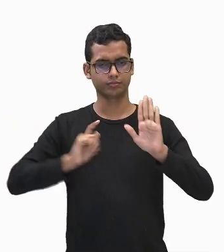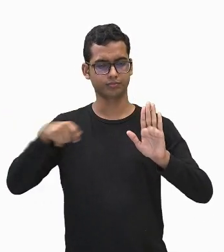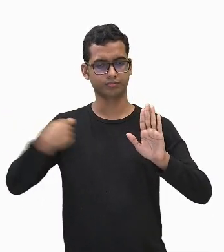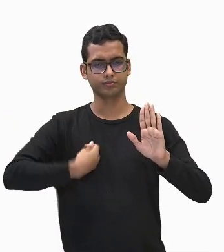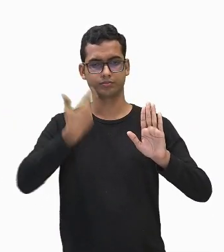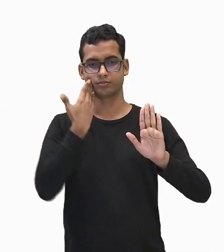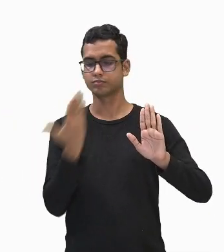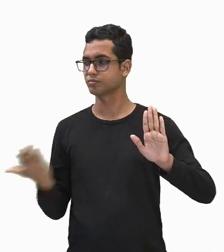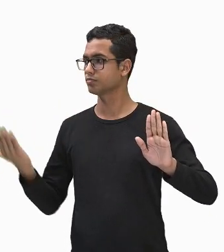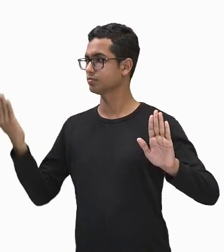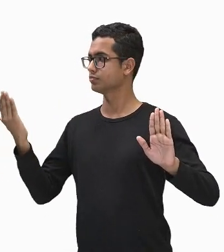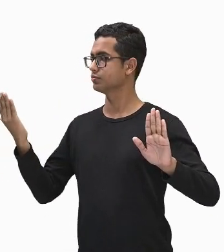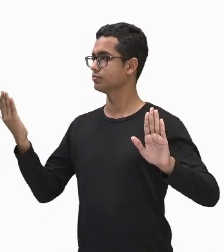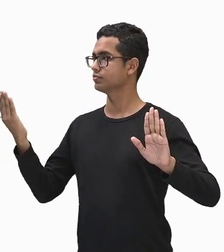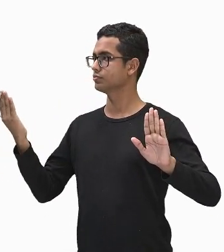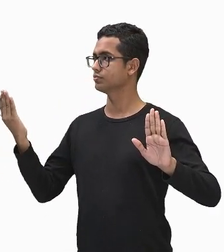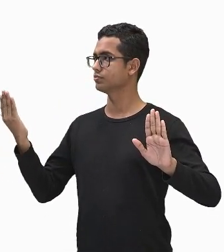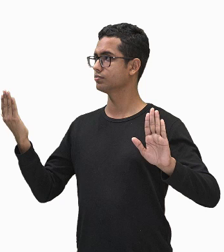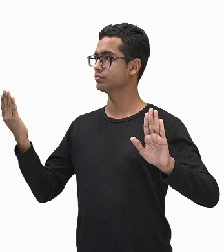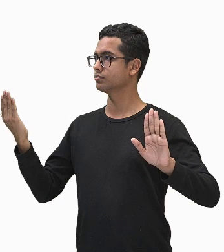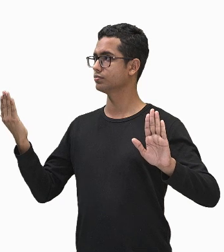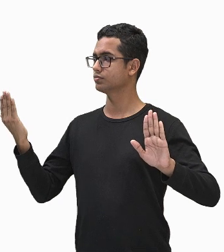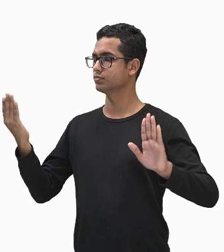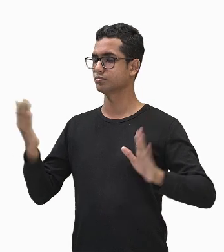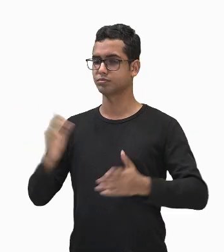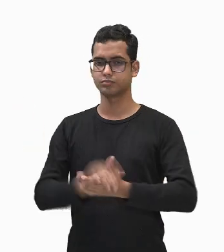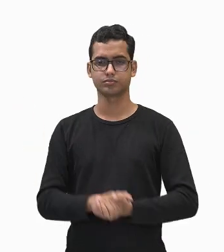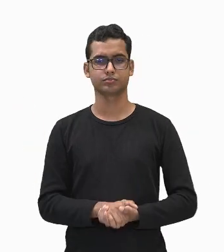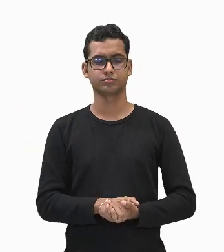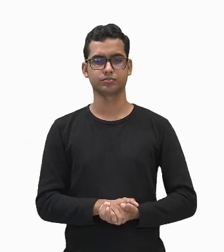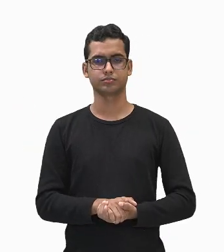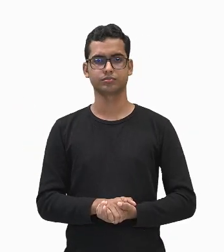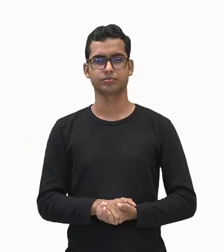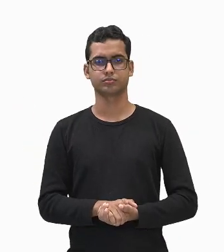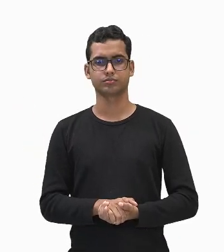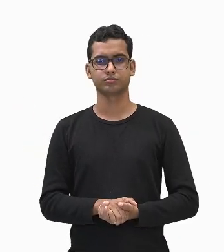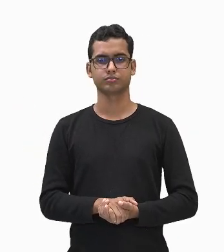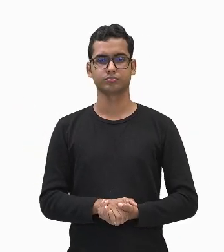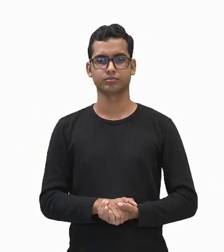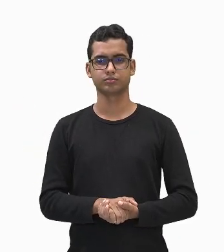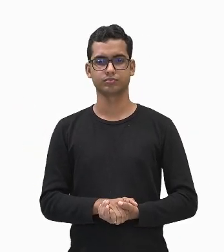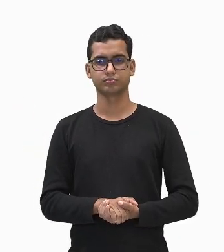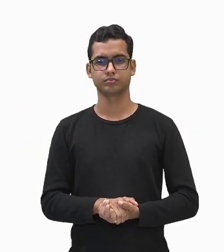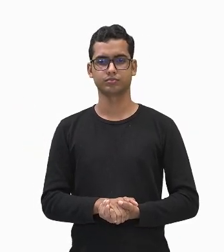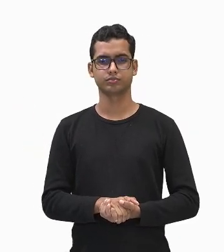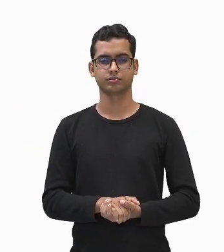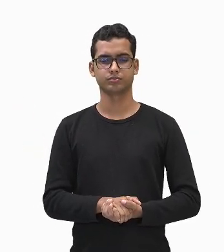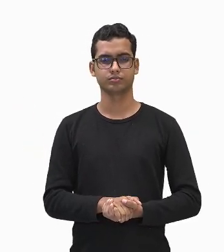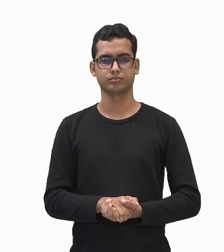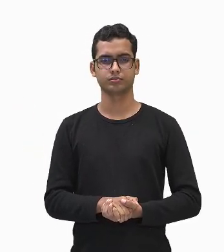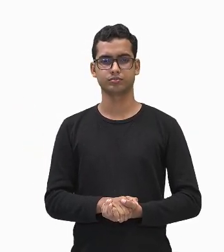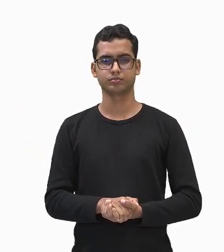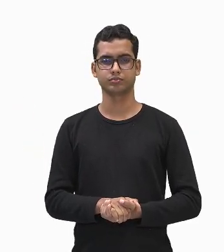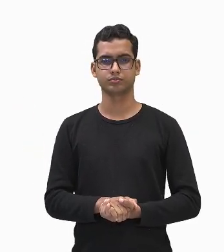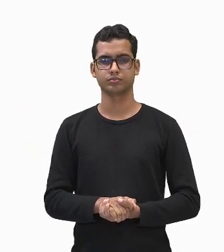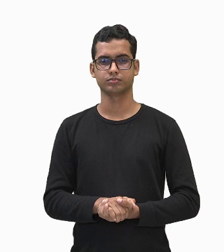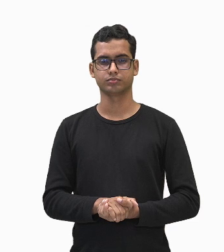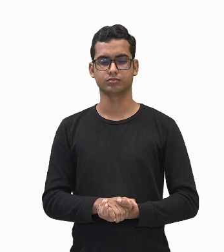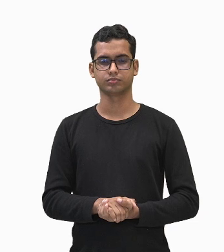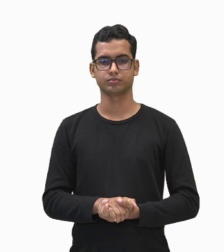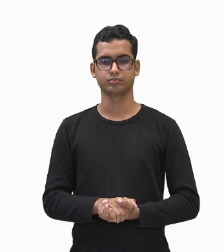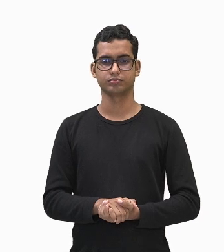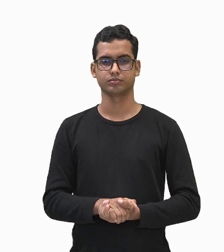regulares son aquellos que mantienen su raíz y siguen la